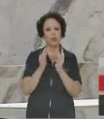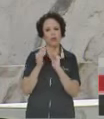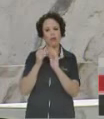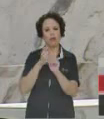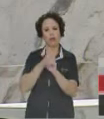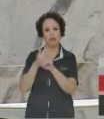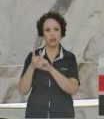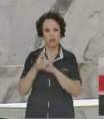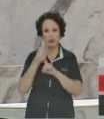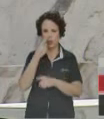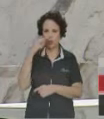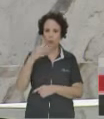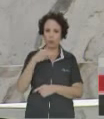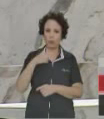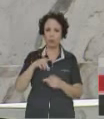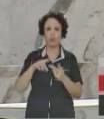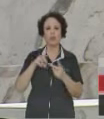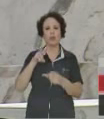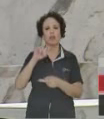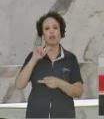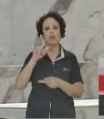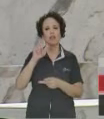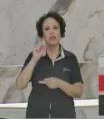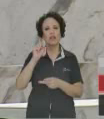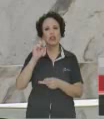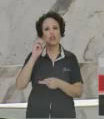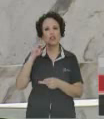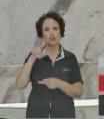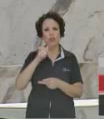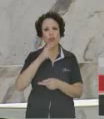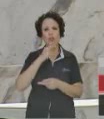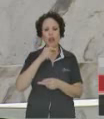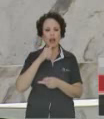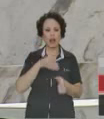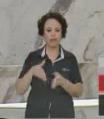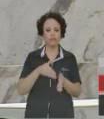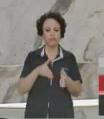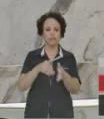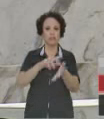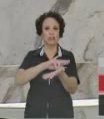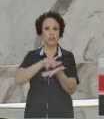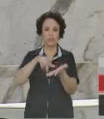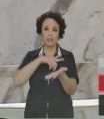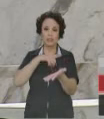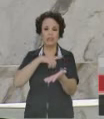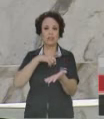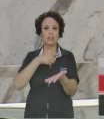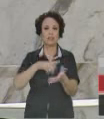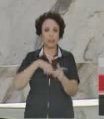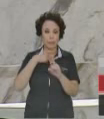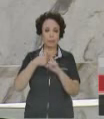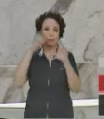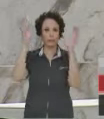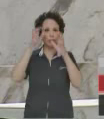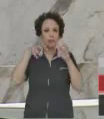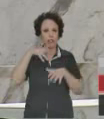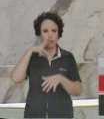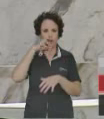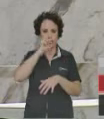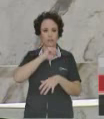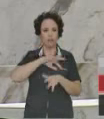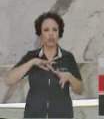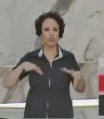sônia daquela baixada toda com aqueles riachos que correm por ali por baixo e serem e drasticamente